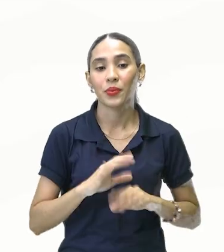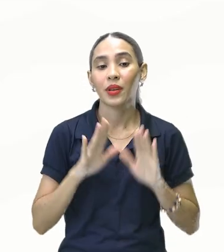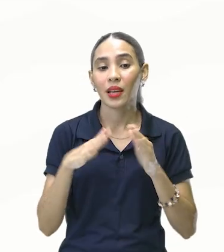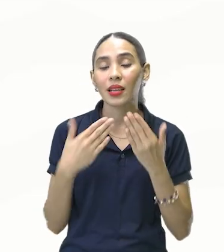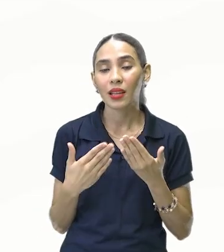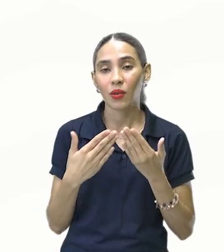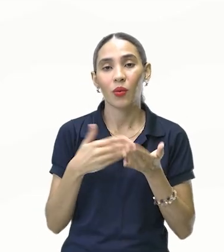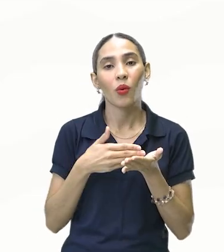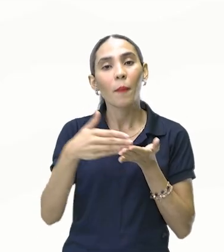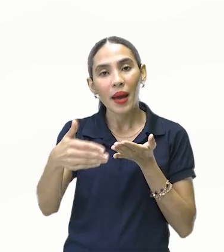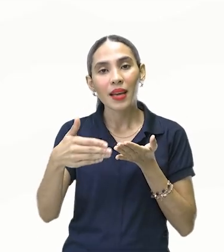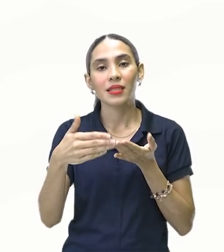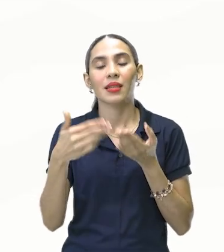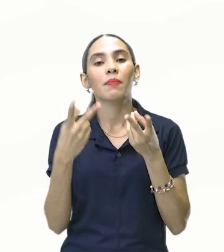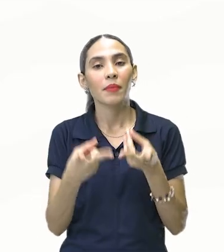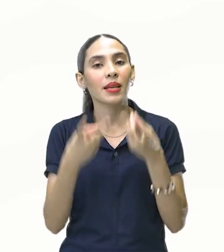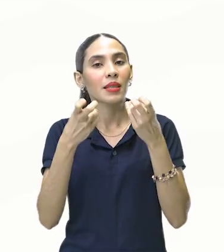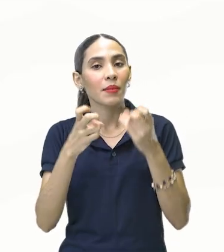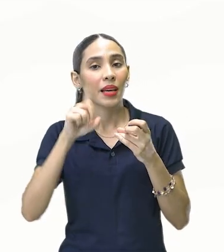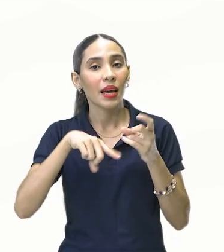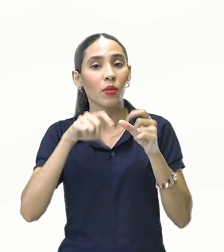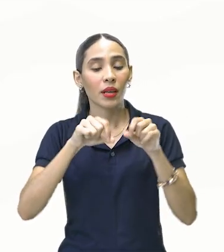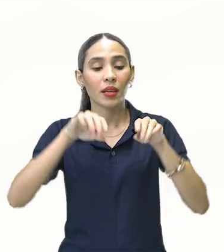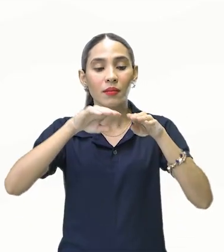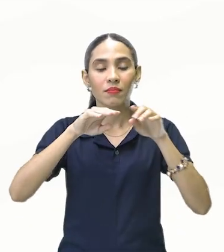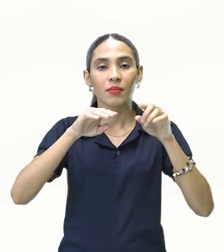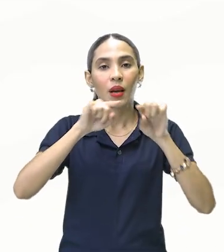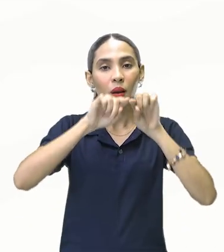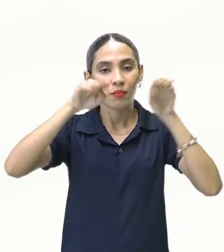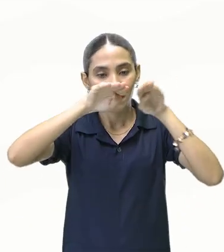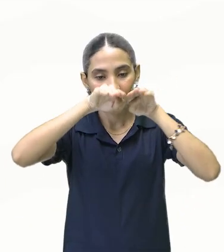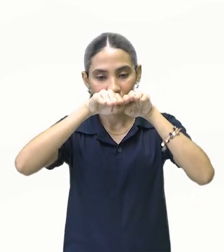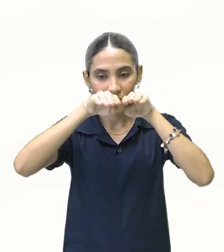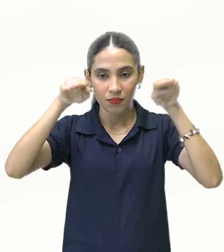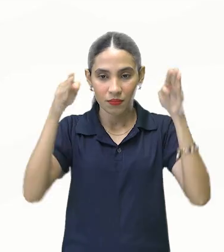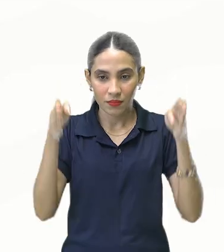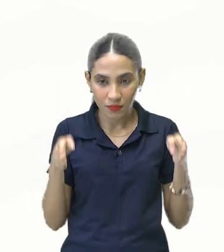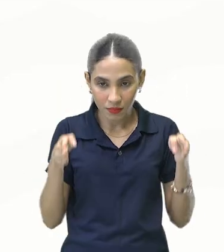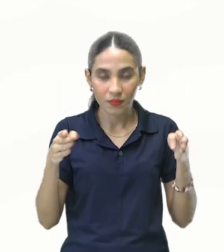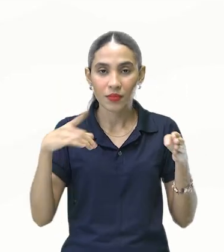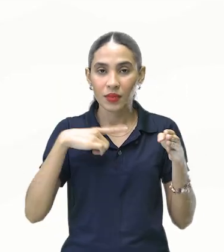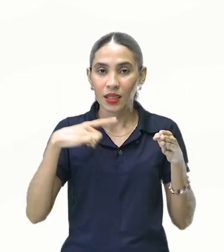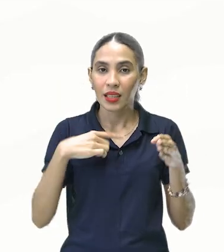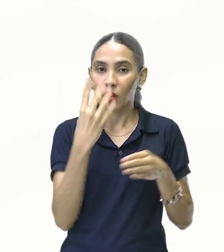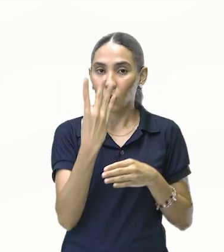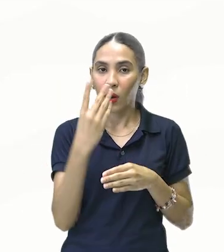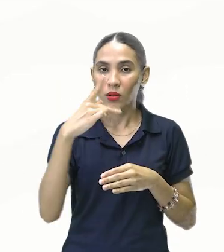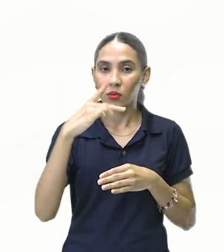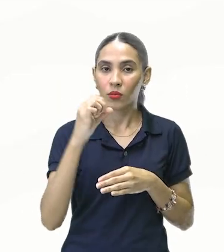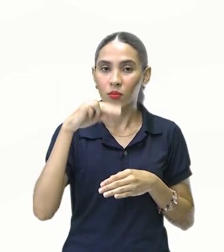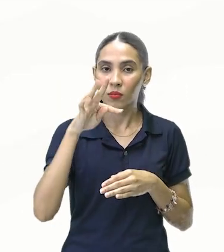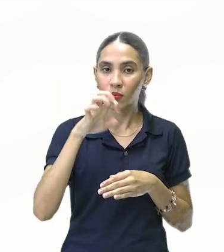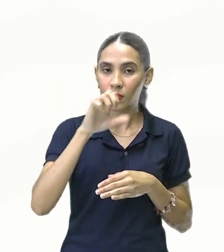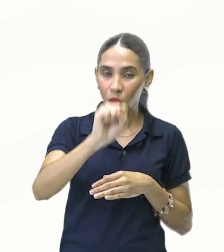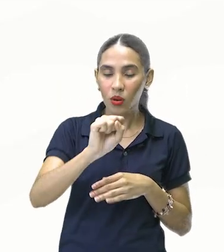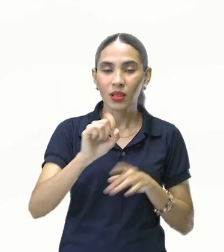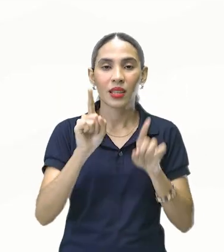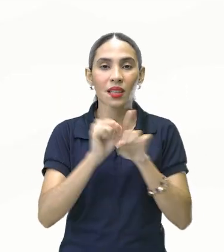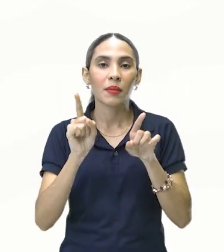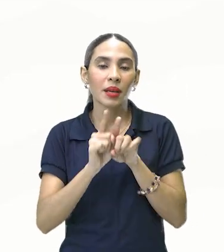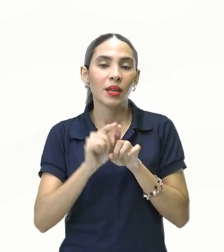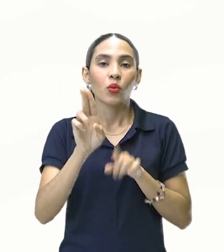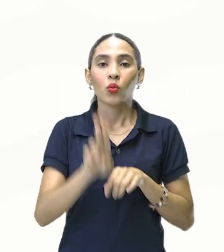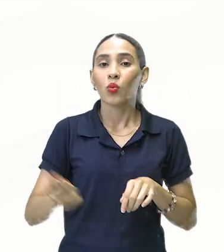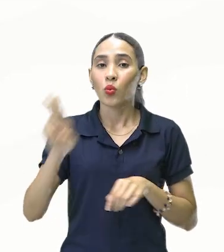eu começo a ver que ela é quadrada, que ela tem 4 pontos, que ali eu utilizo